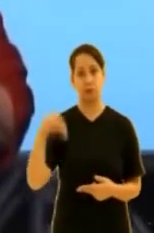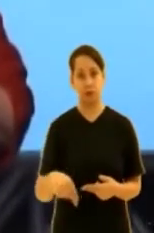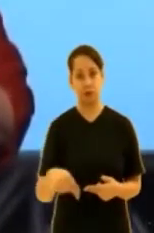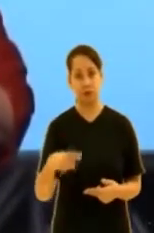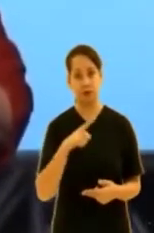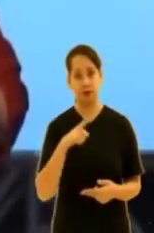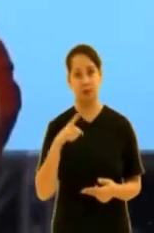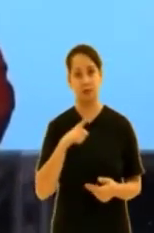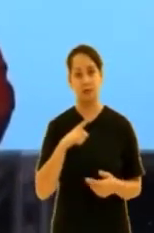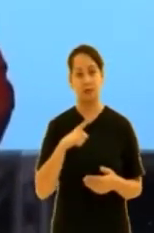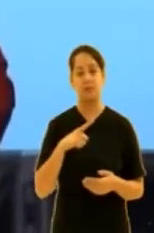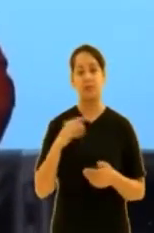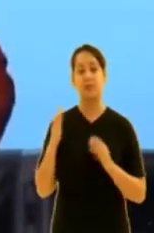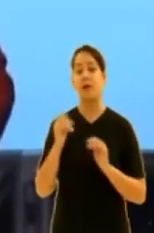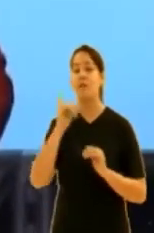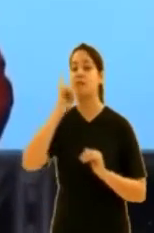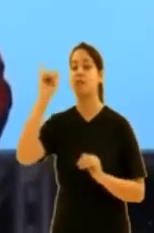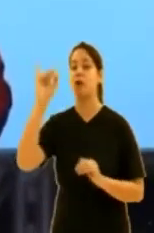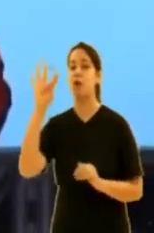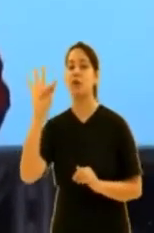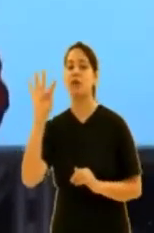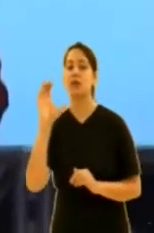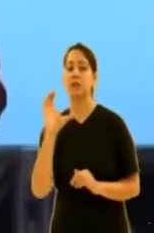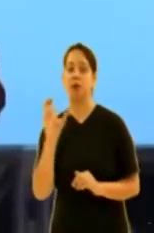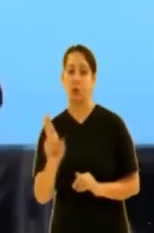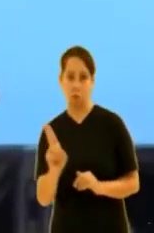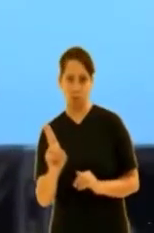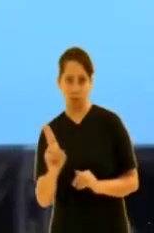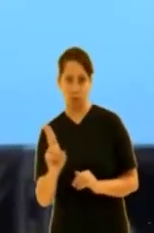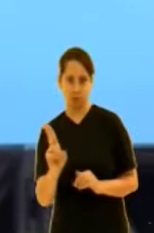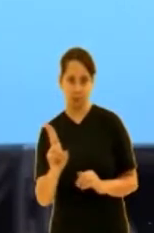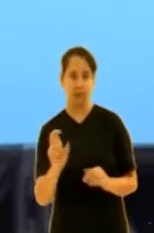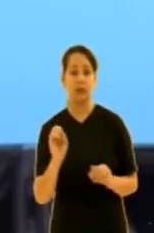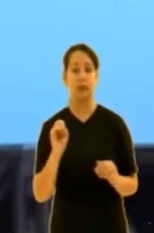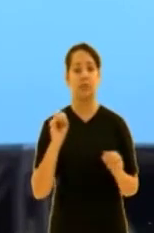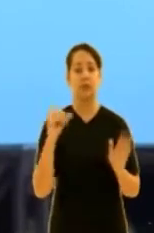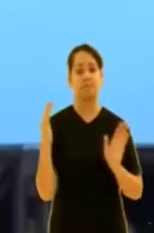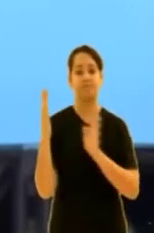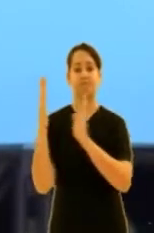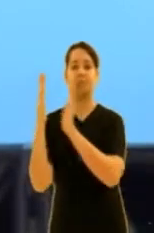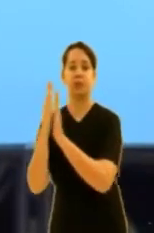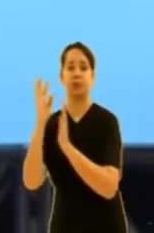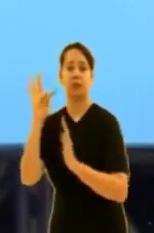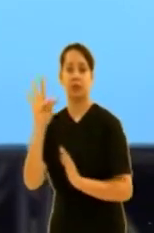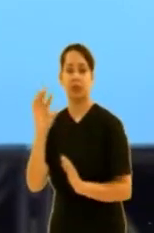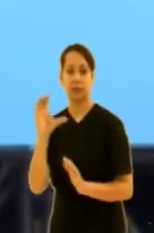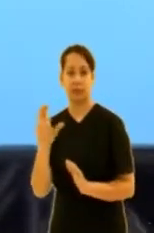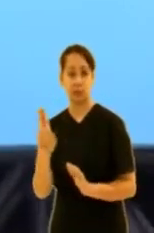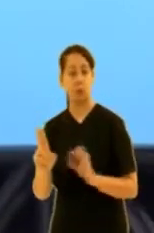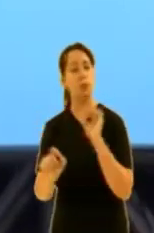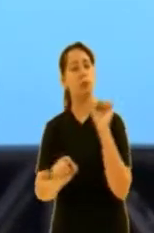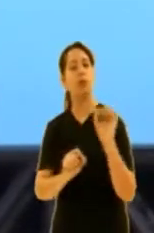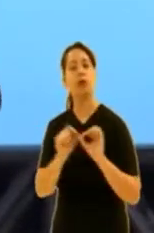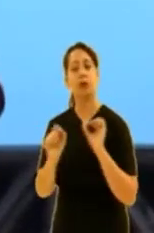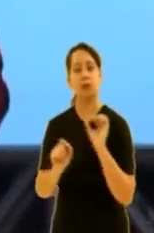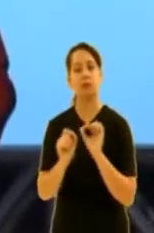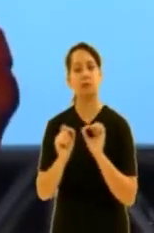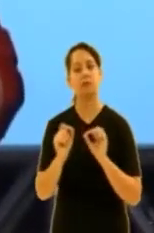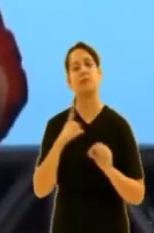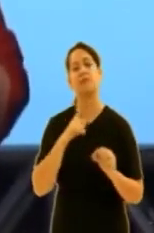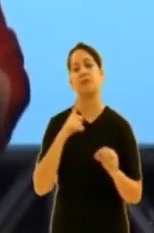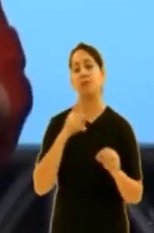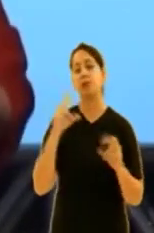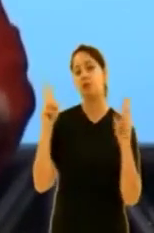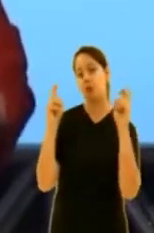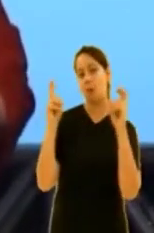ao TCU. E na prestação de contas do TCU, inclui a relação de participantes